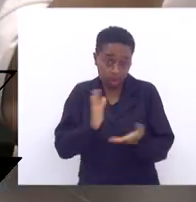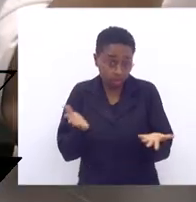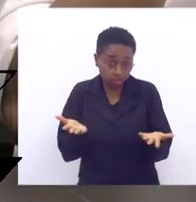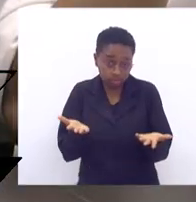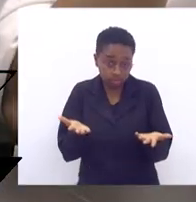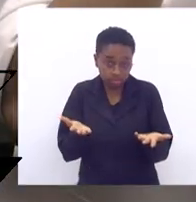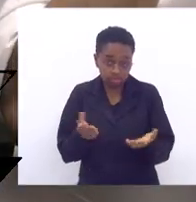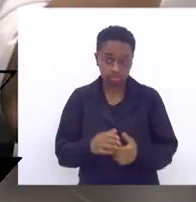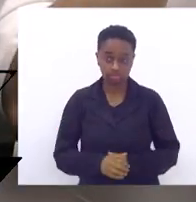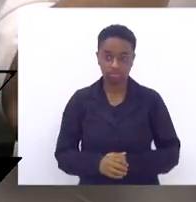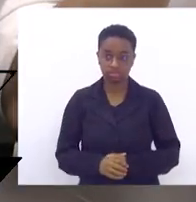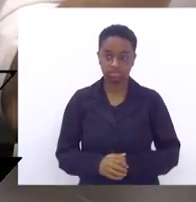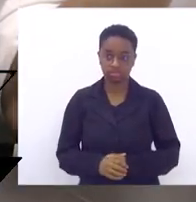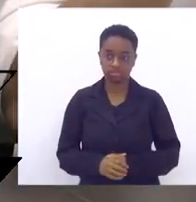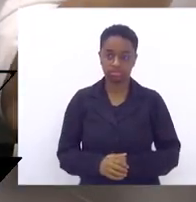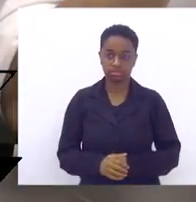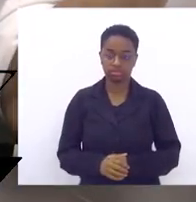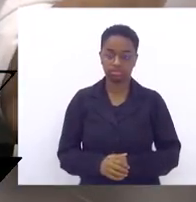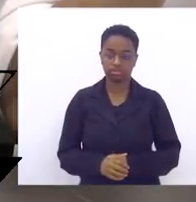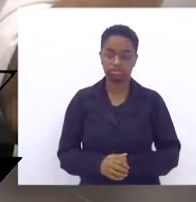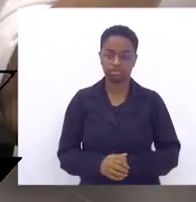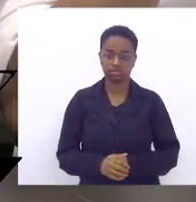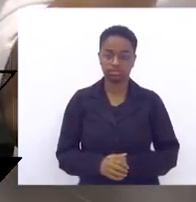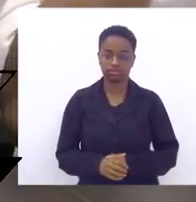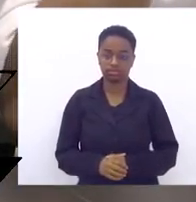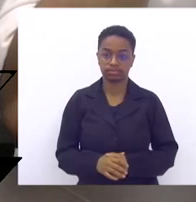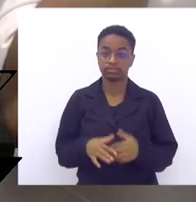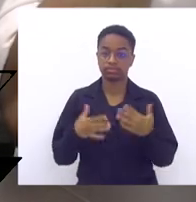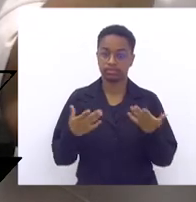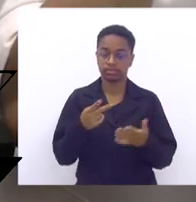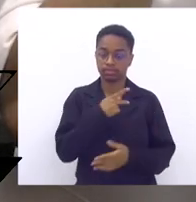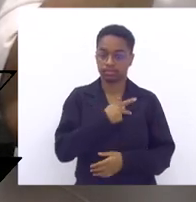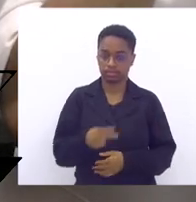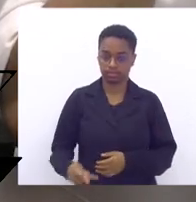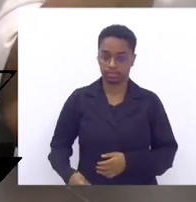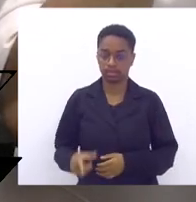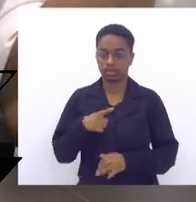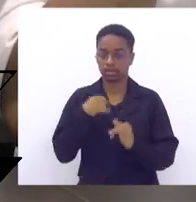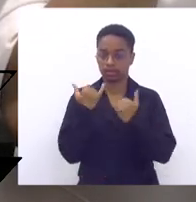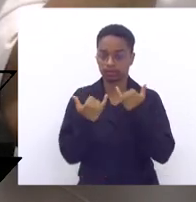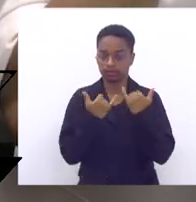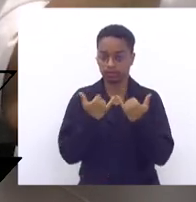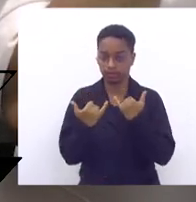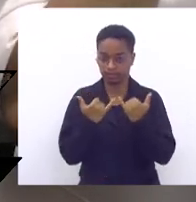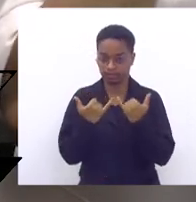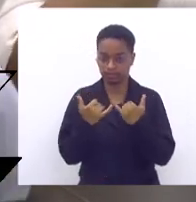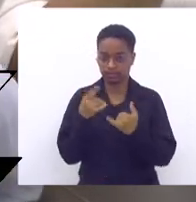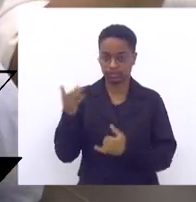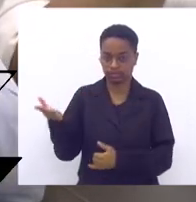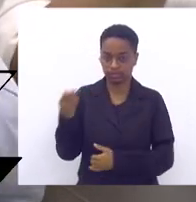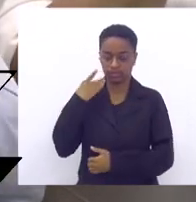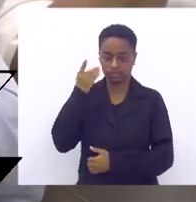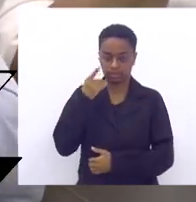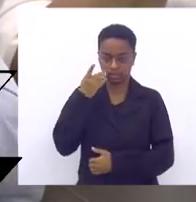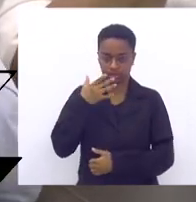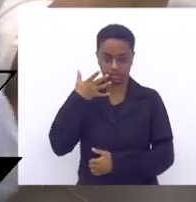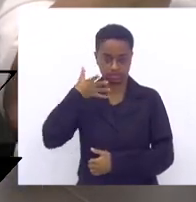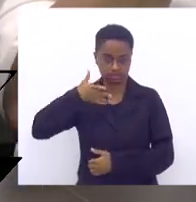é 308/2002. Isso. Presidente, em vista dessa informação do deputado Carlinhos do